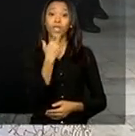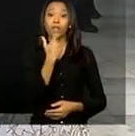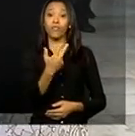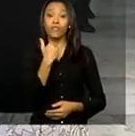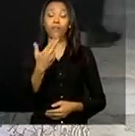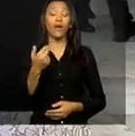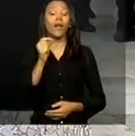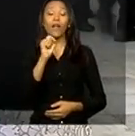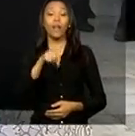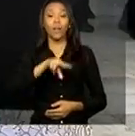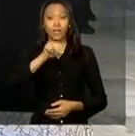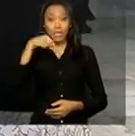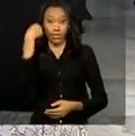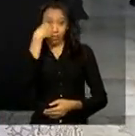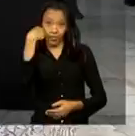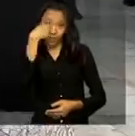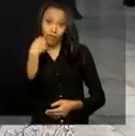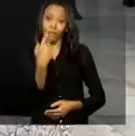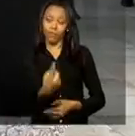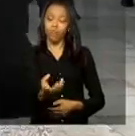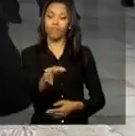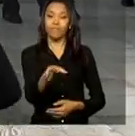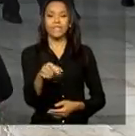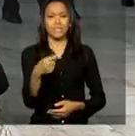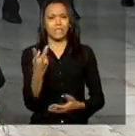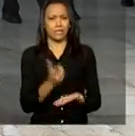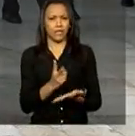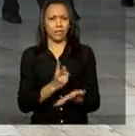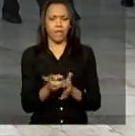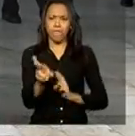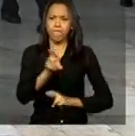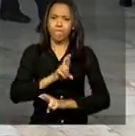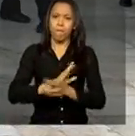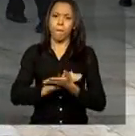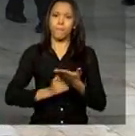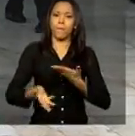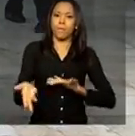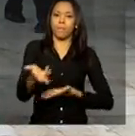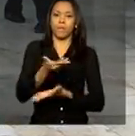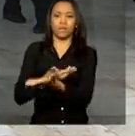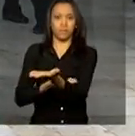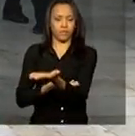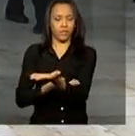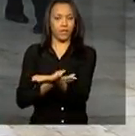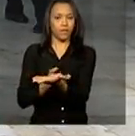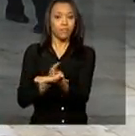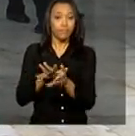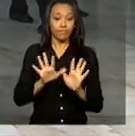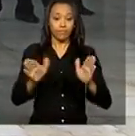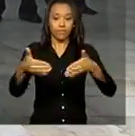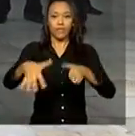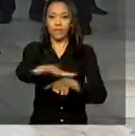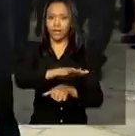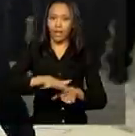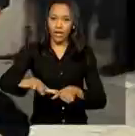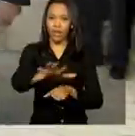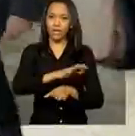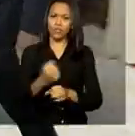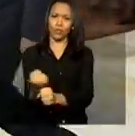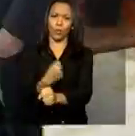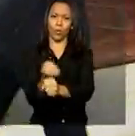aí a possibilidade de bastante investimentos e parcerias em termos de ações de infraestrutura naquele